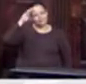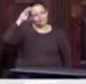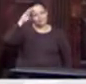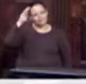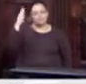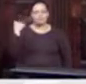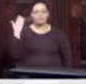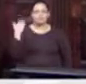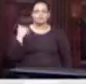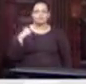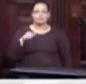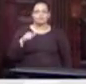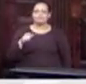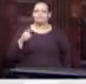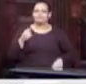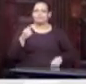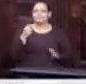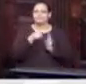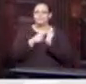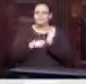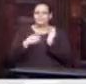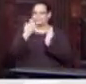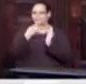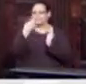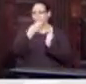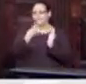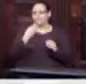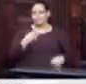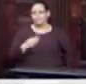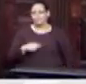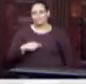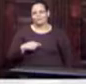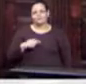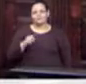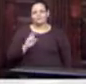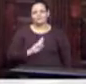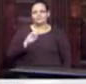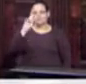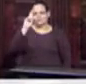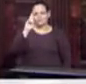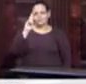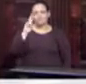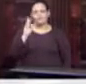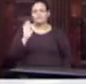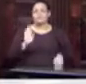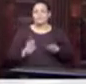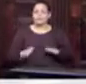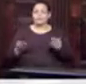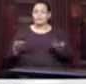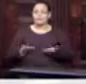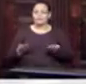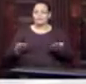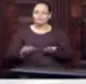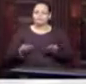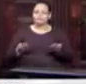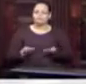um grande compositor e que presidia a entidade representativa dos músicos. Mas agora,